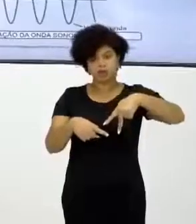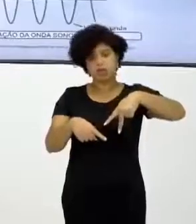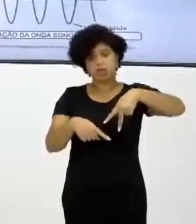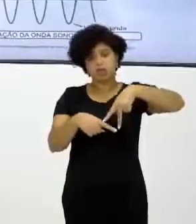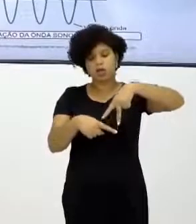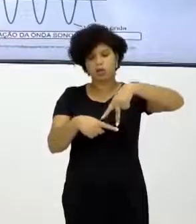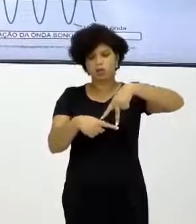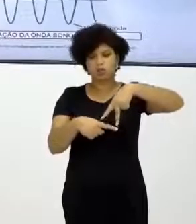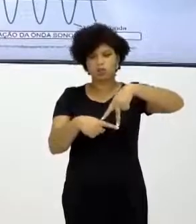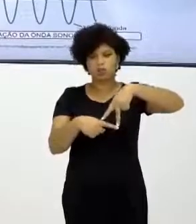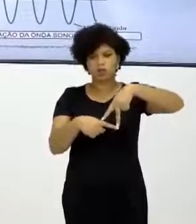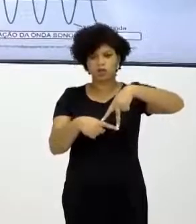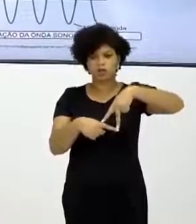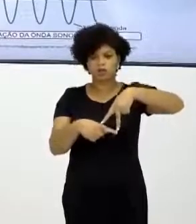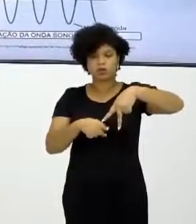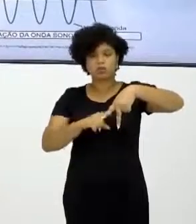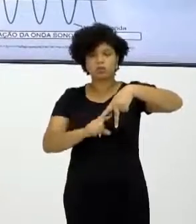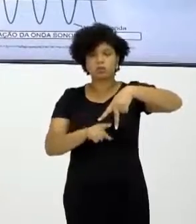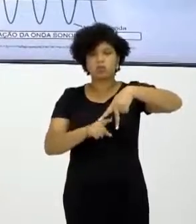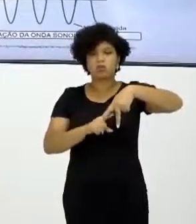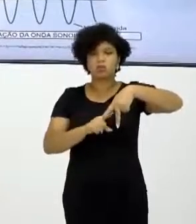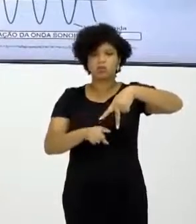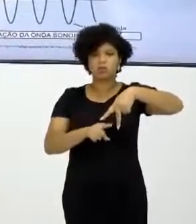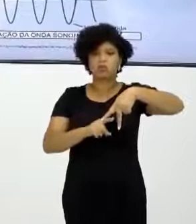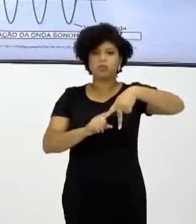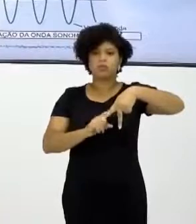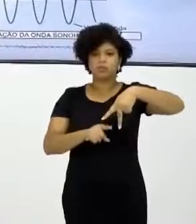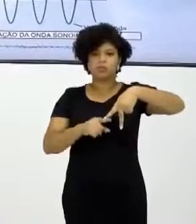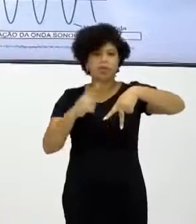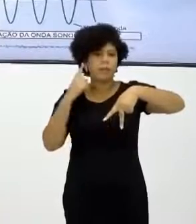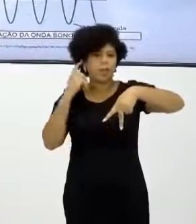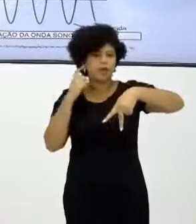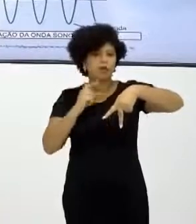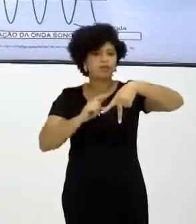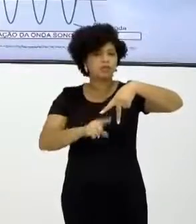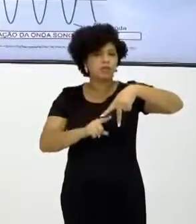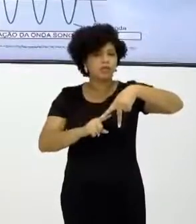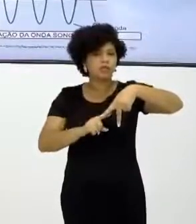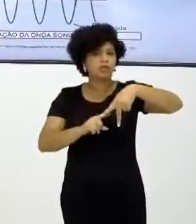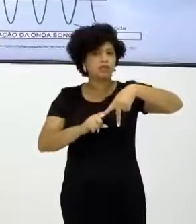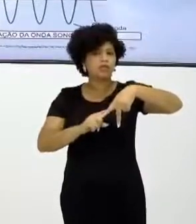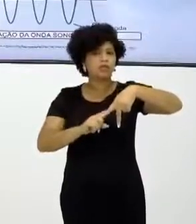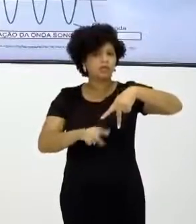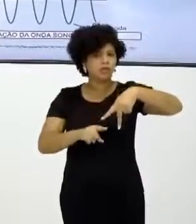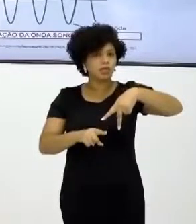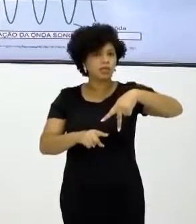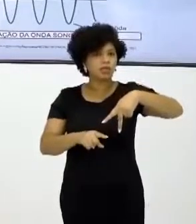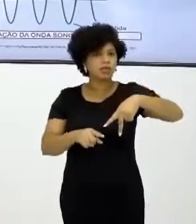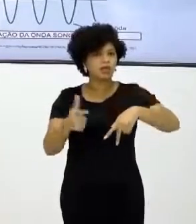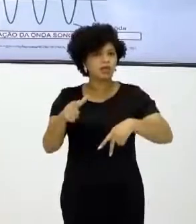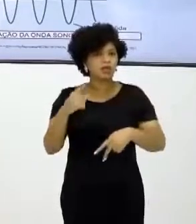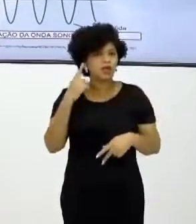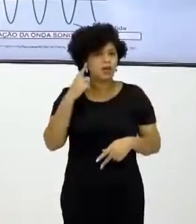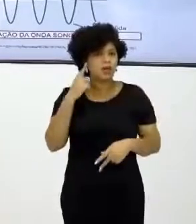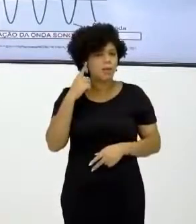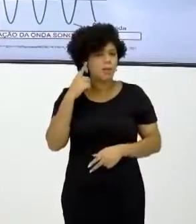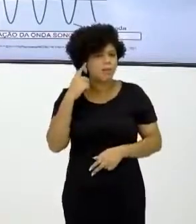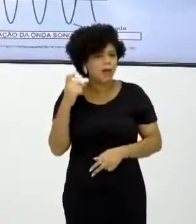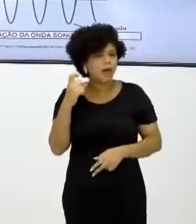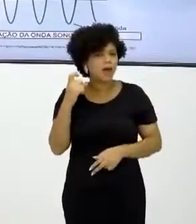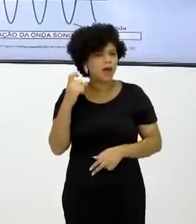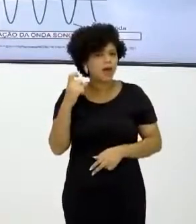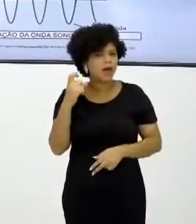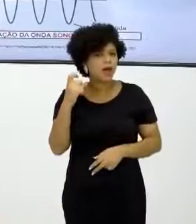uma onda mecânica. Eu aqui, ó, certo? Vou até perto aqui no negócio. Você tem aqui um pulso, né?